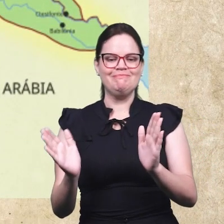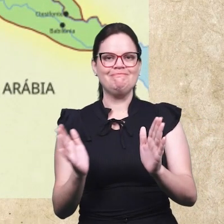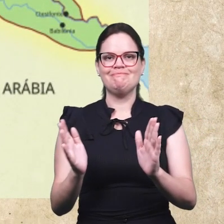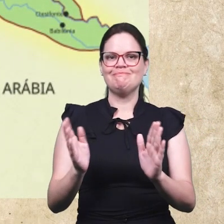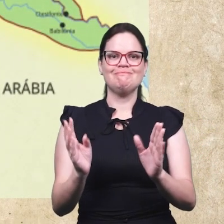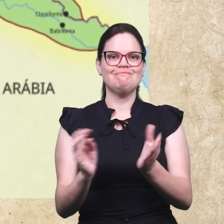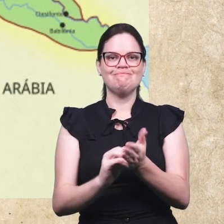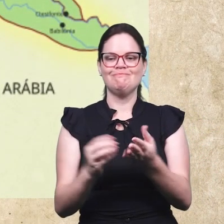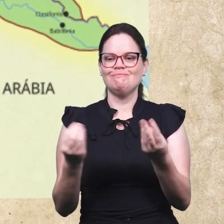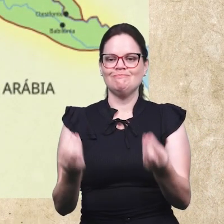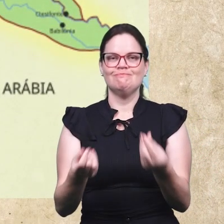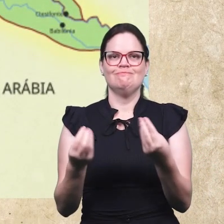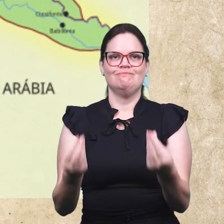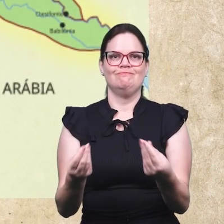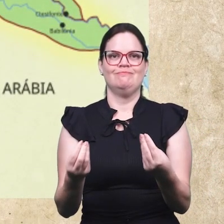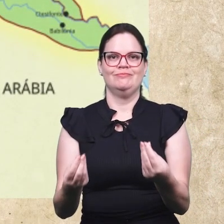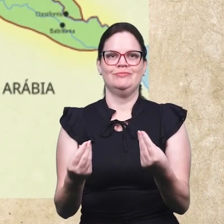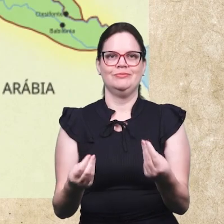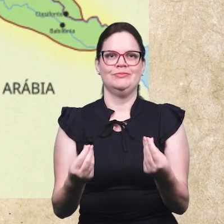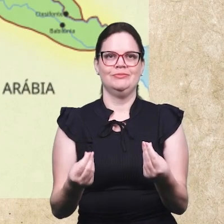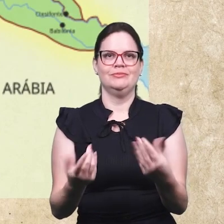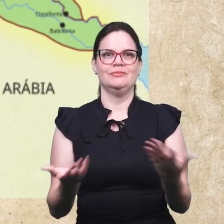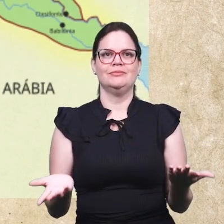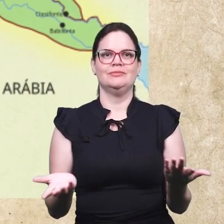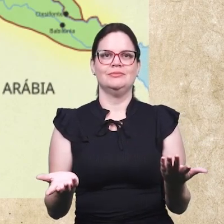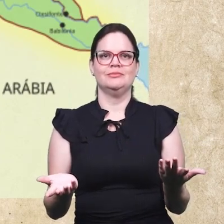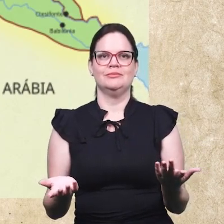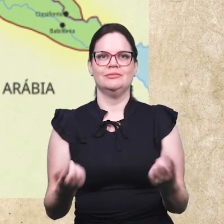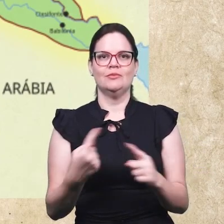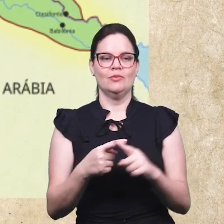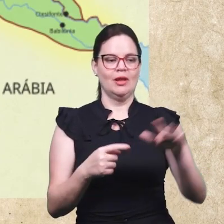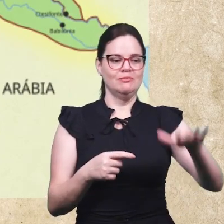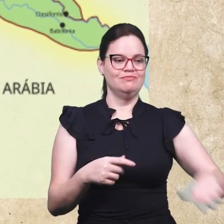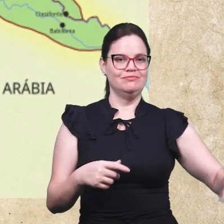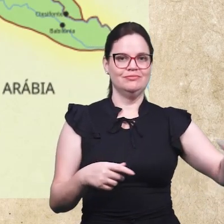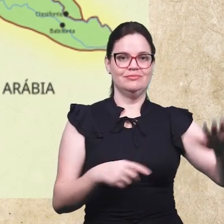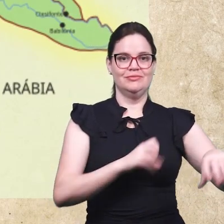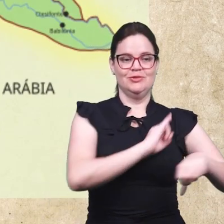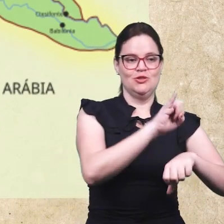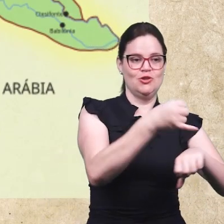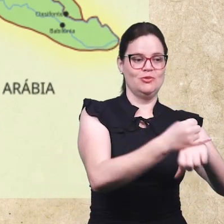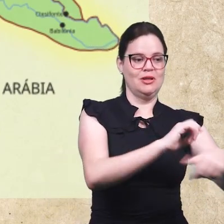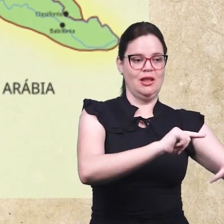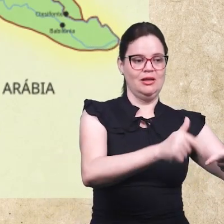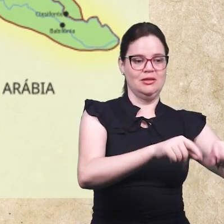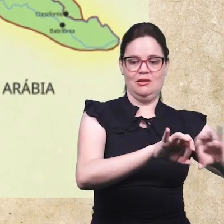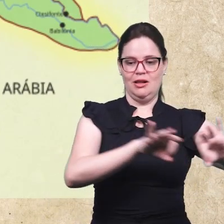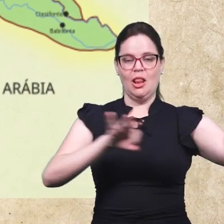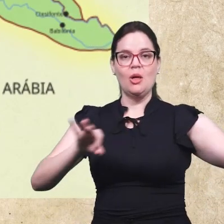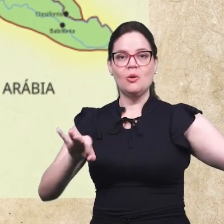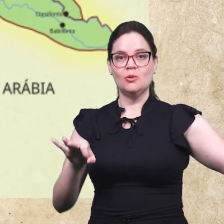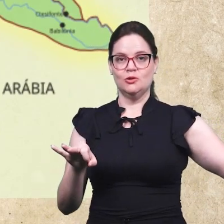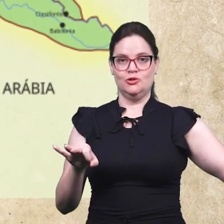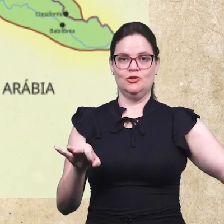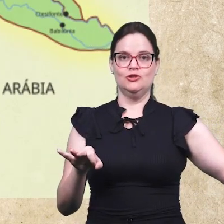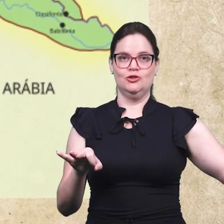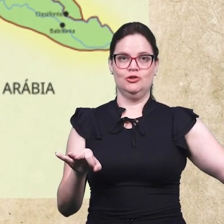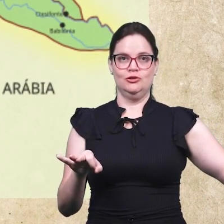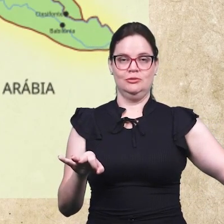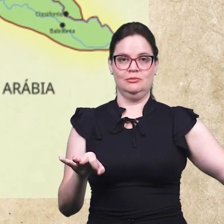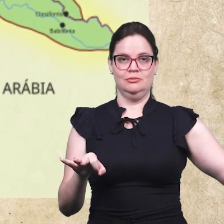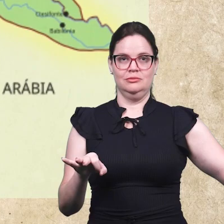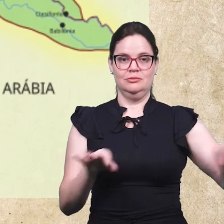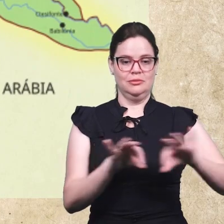relação àquela região que nós temos muita afeição por ela, que é a região de Israel, não é? Mas